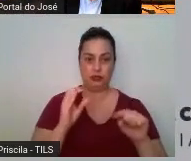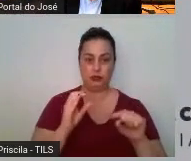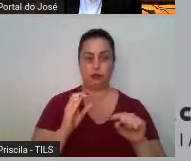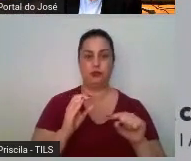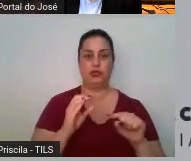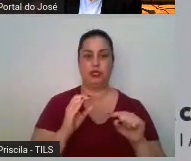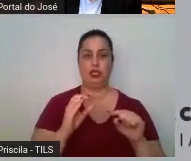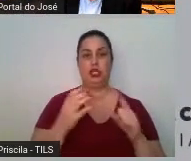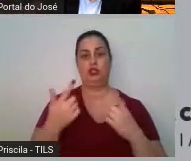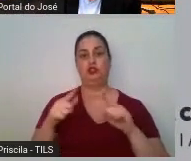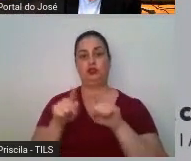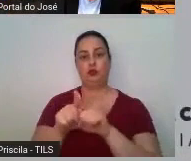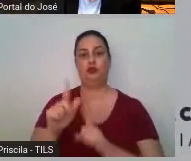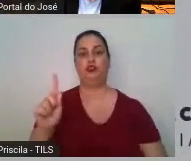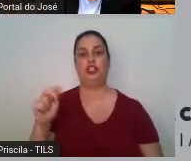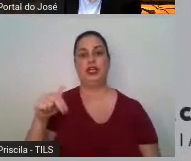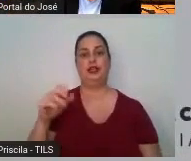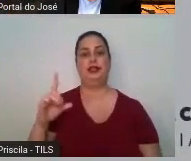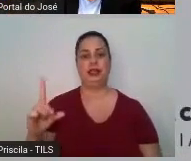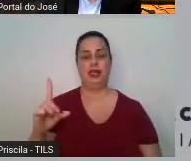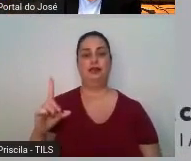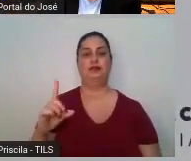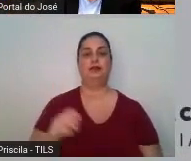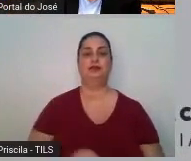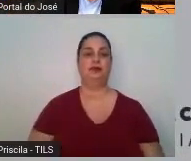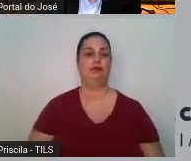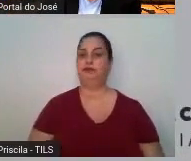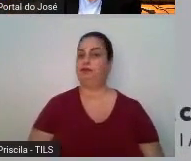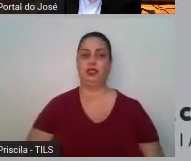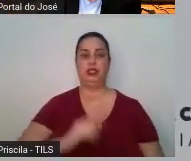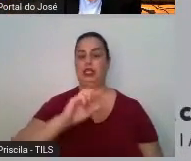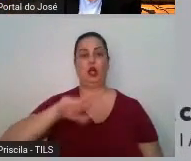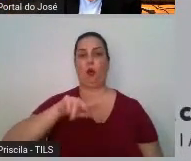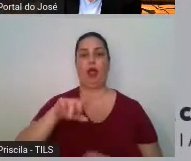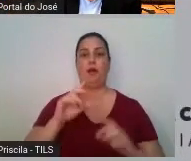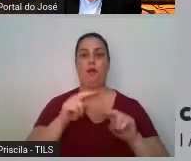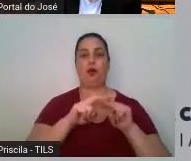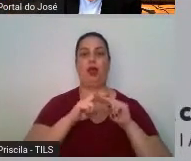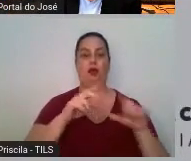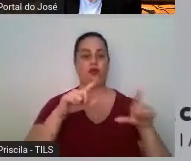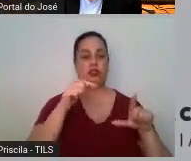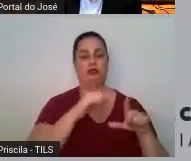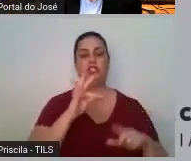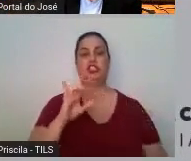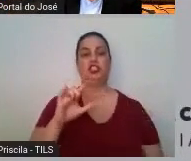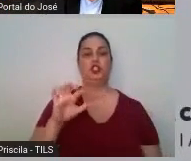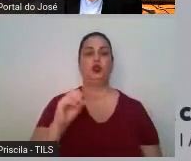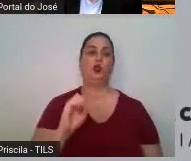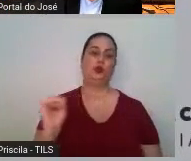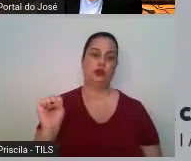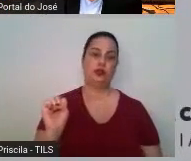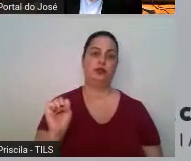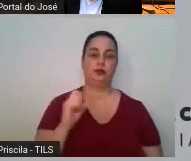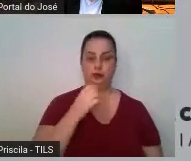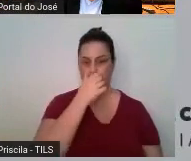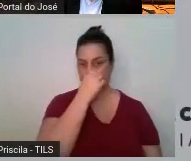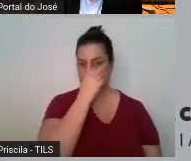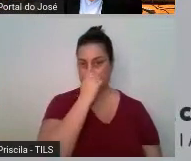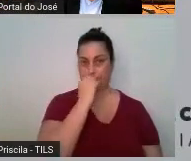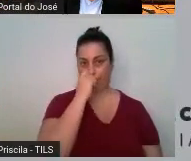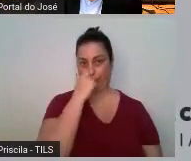investimento foi custeada com emissão de títulos. Quer dizer, até aí nenhum investimento foi